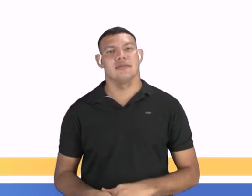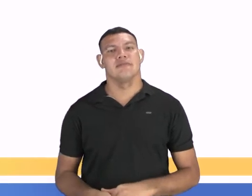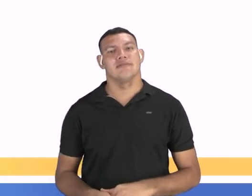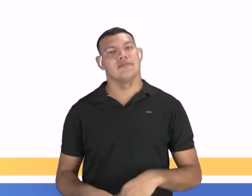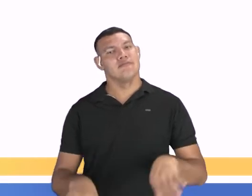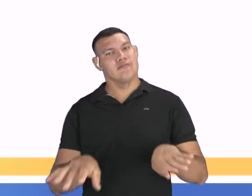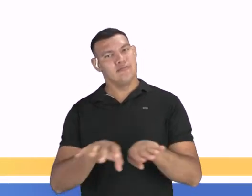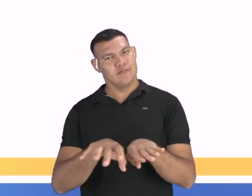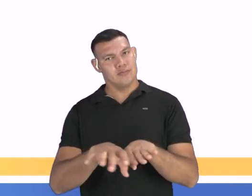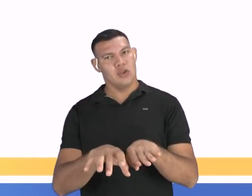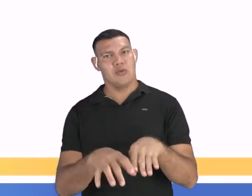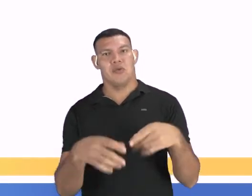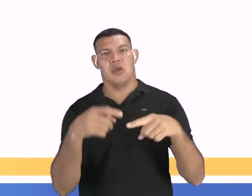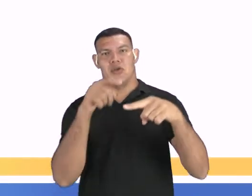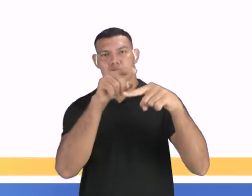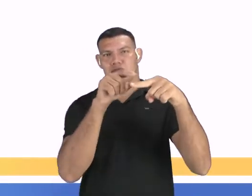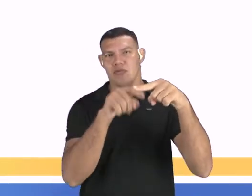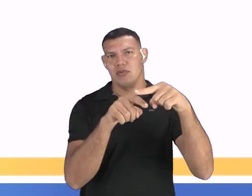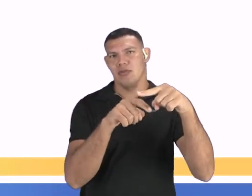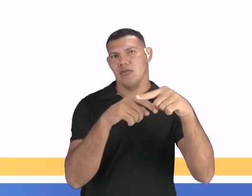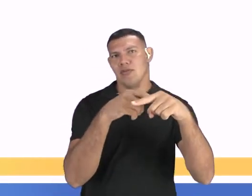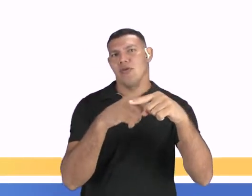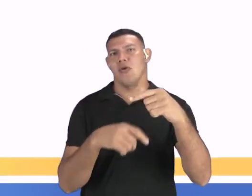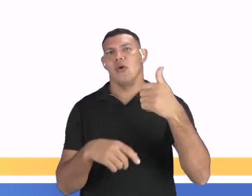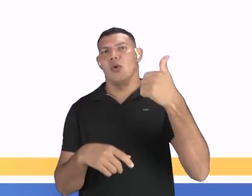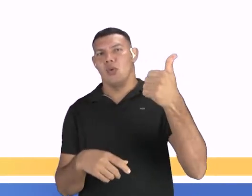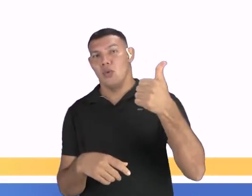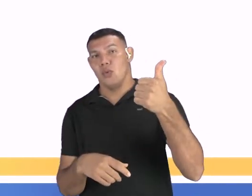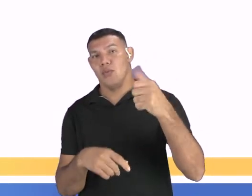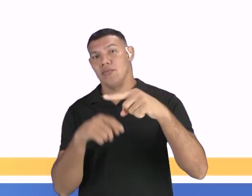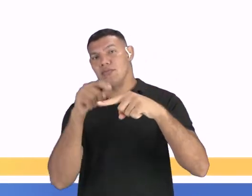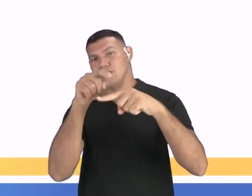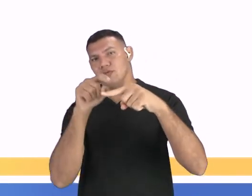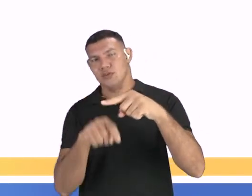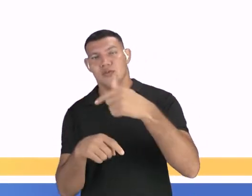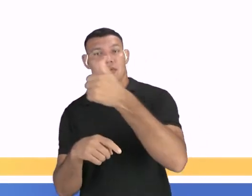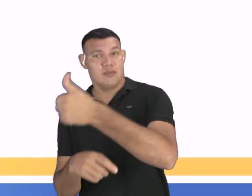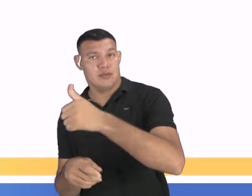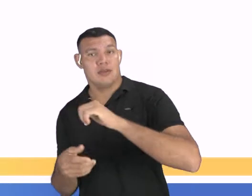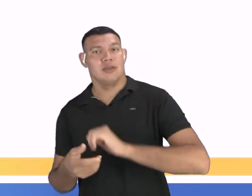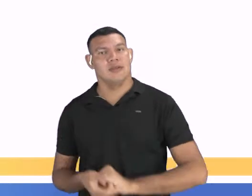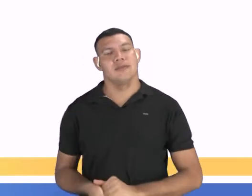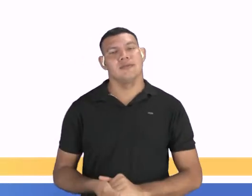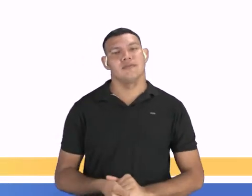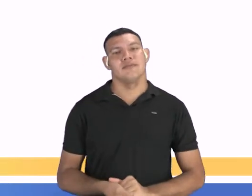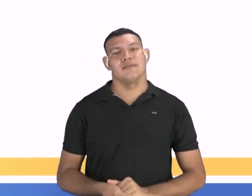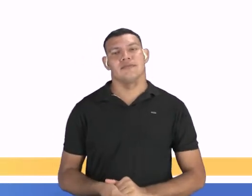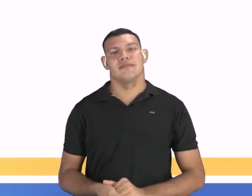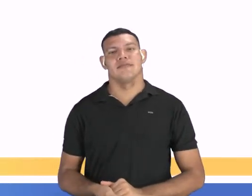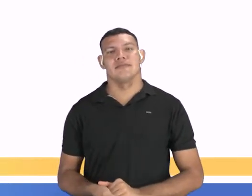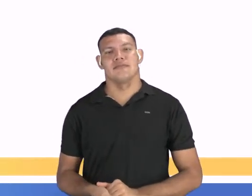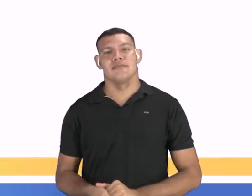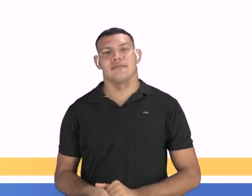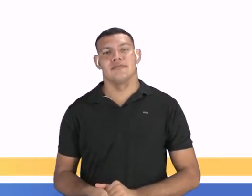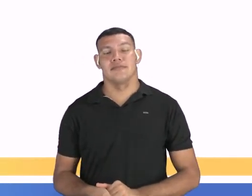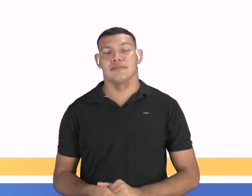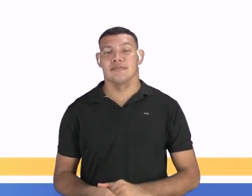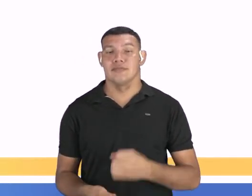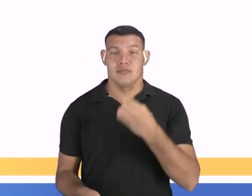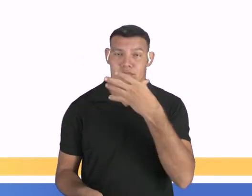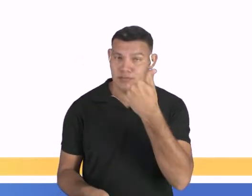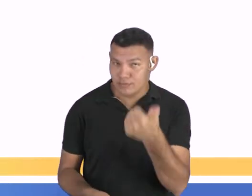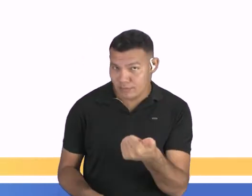ele mesmo. Note ainda, que o maior divisor de um número é ele mesmo. Muito bem,